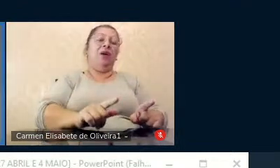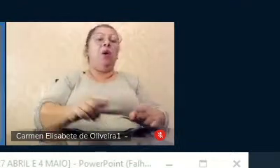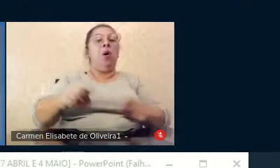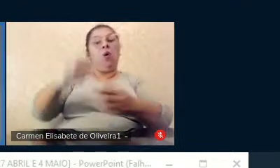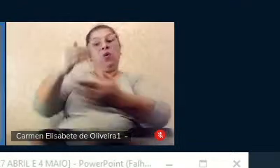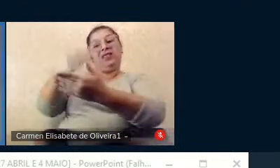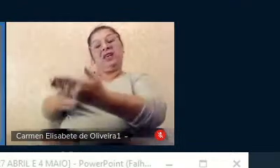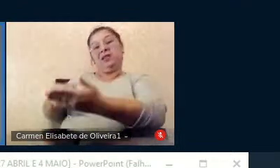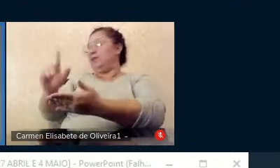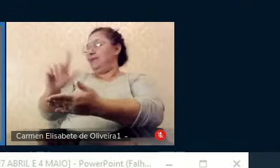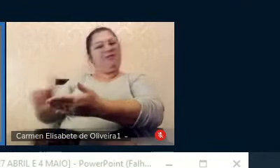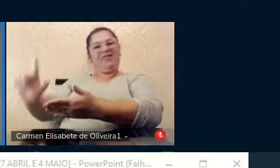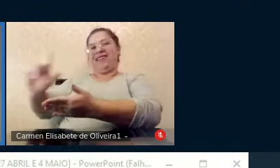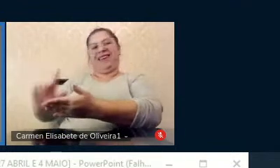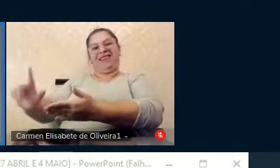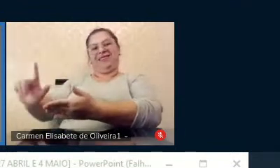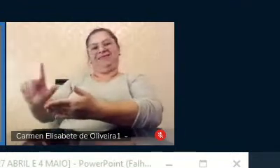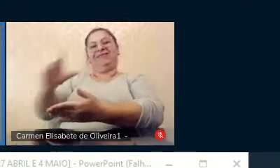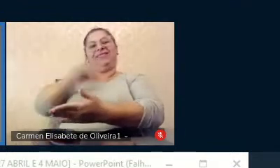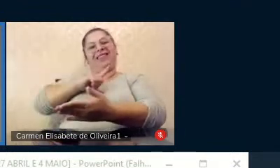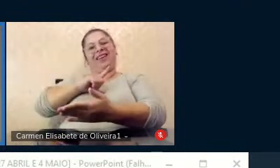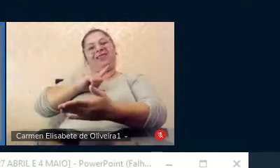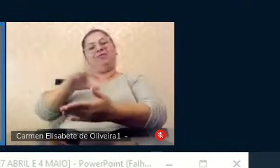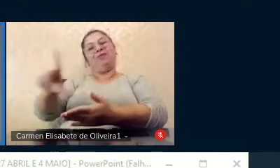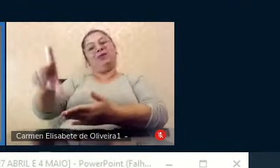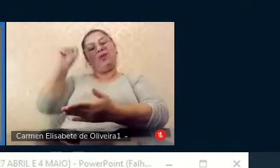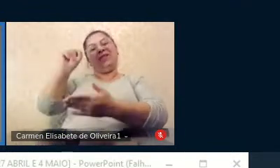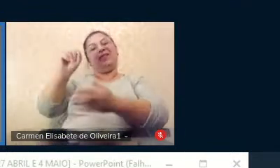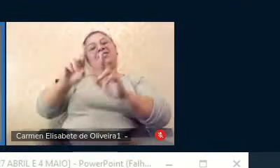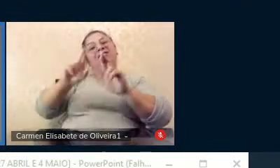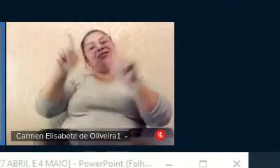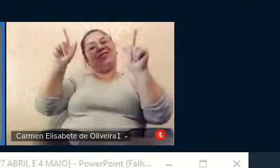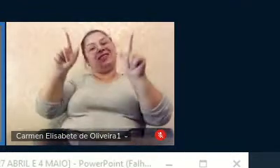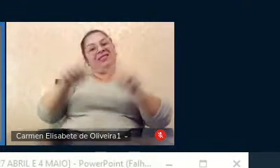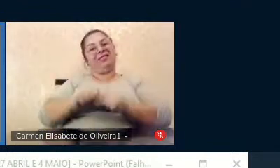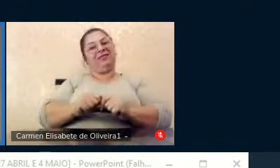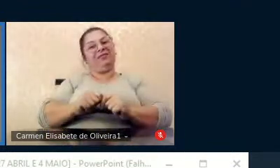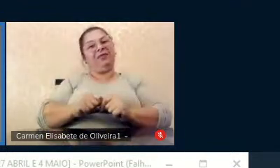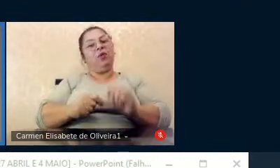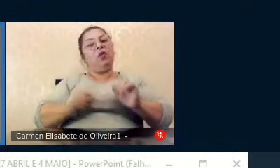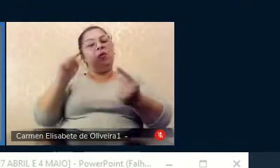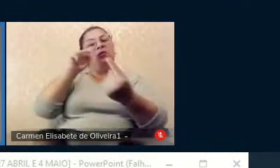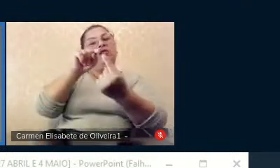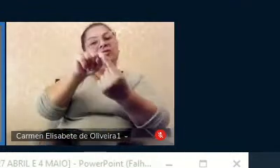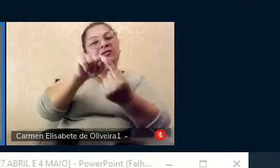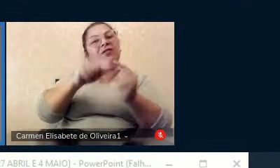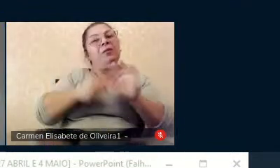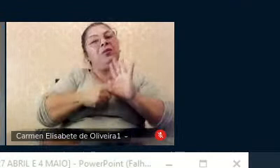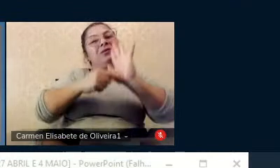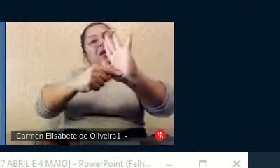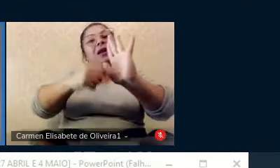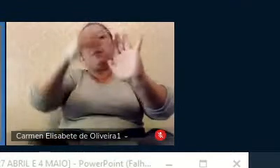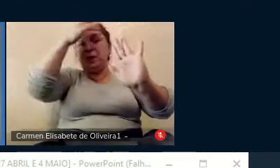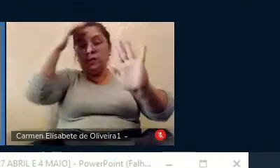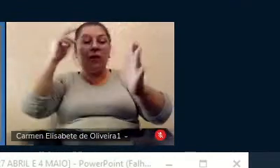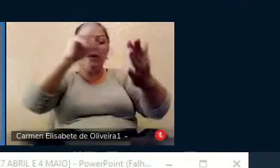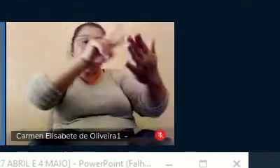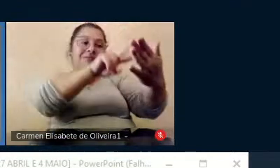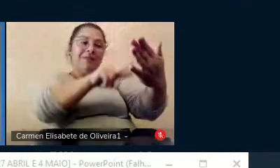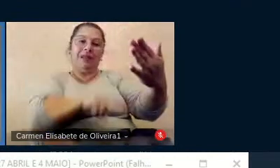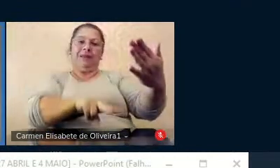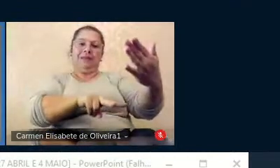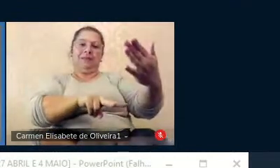literário, ele tem uma função utilitária. O objetivo é informar o leitor. E isso